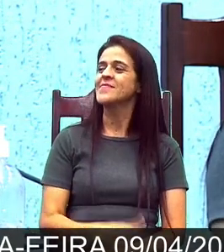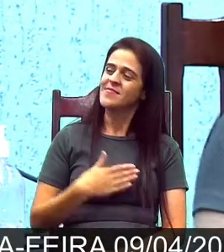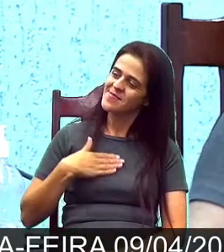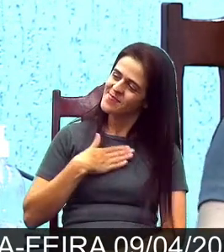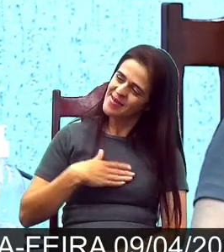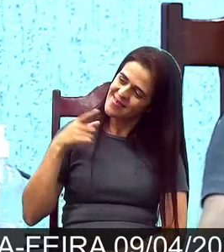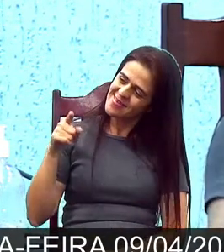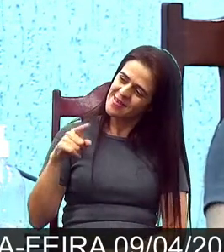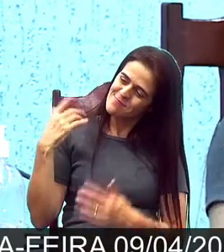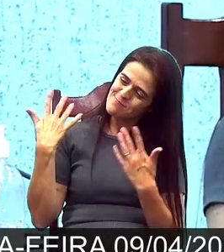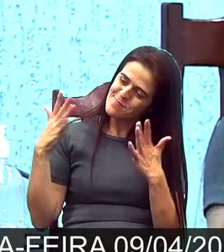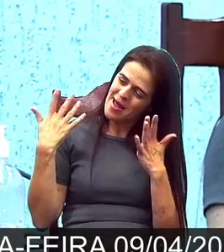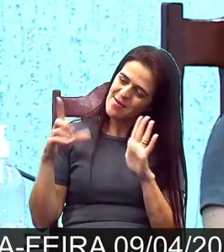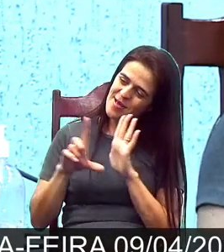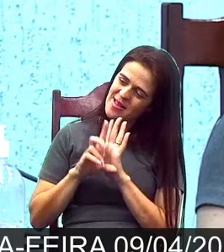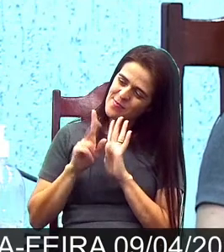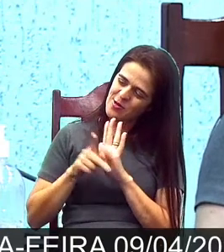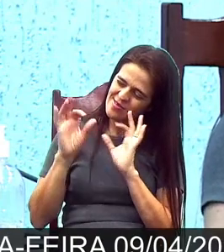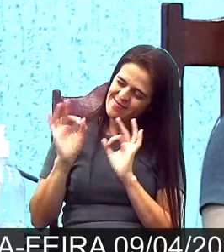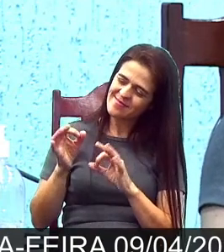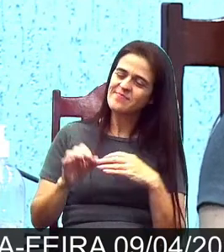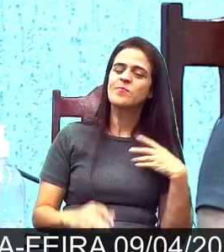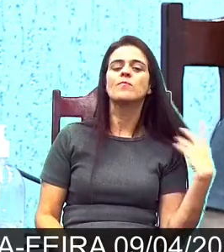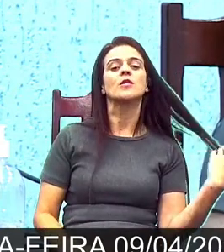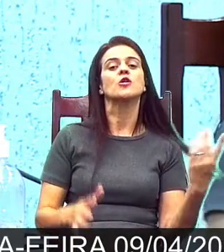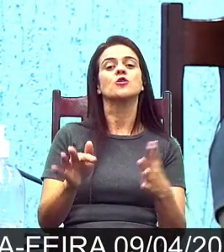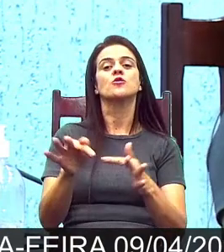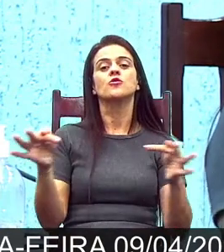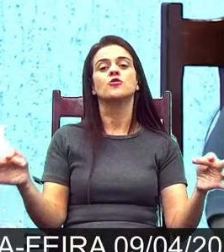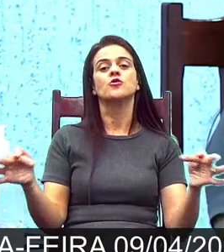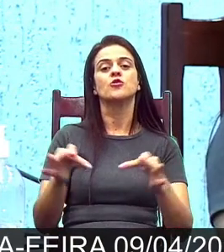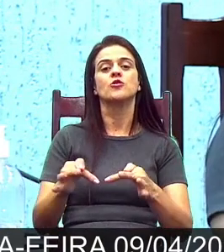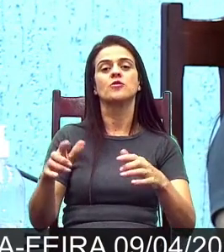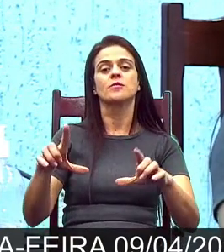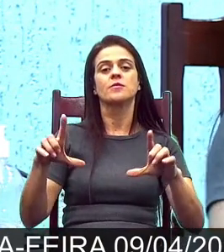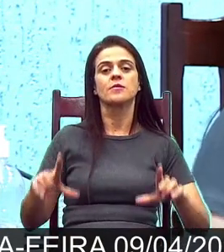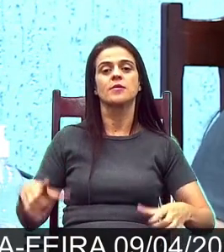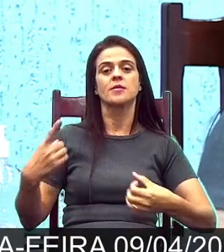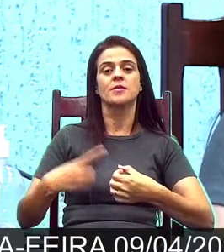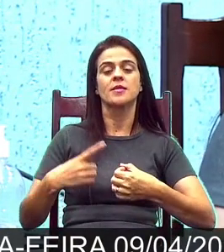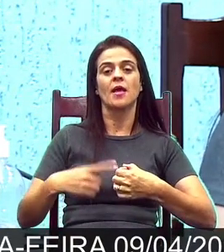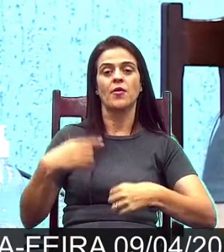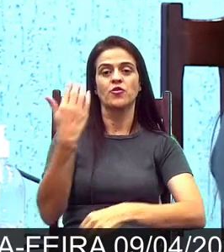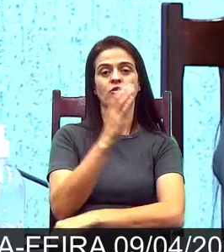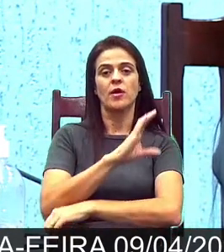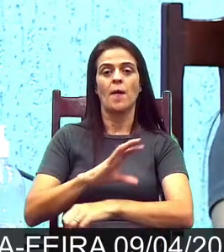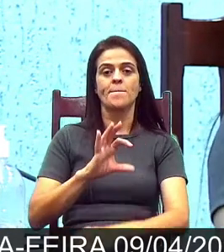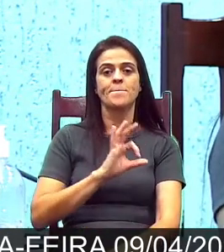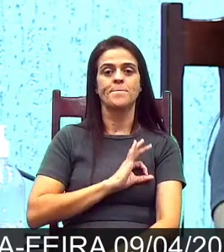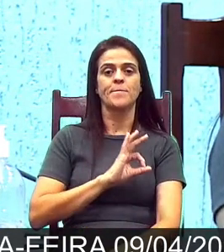Satisfação. Parabéns pelo projeto. Concede cidadania catalana ao policial penal Josias Marco